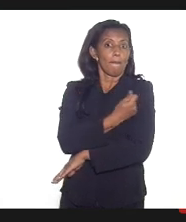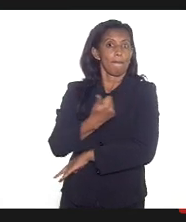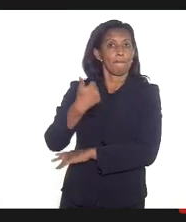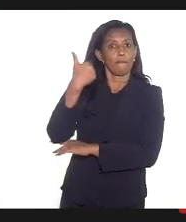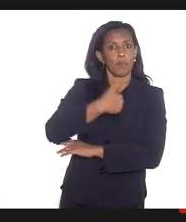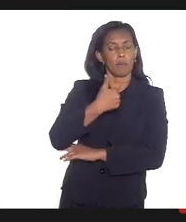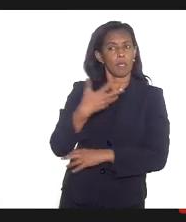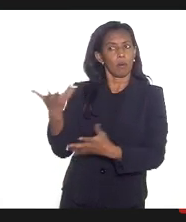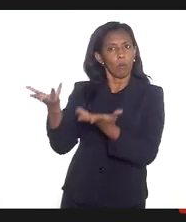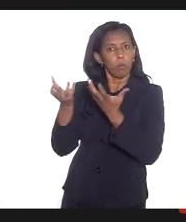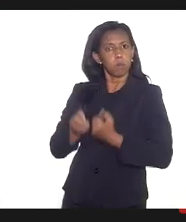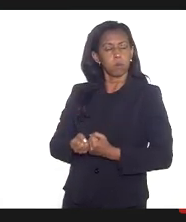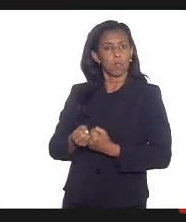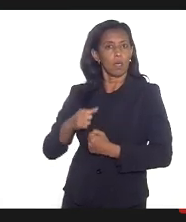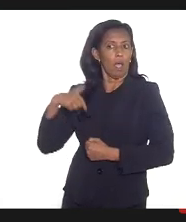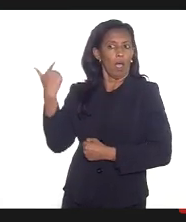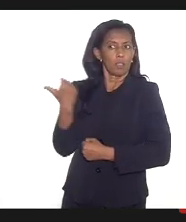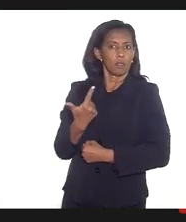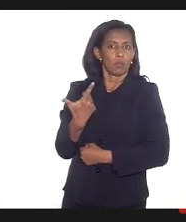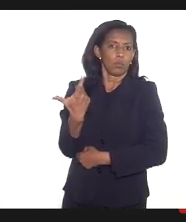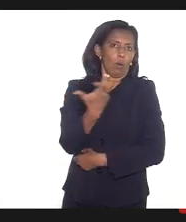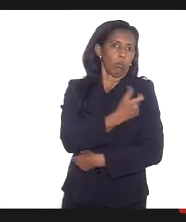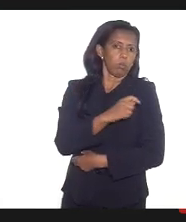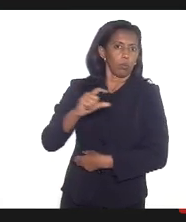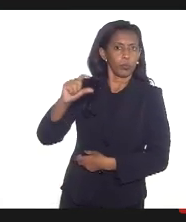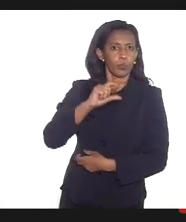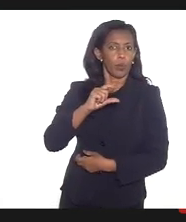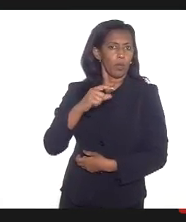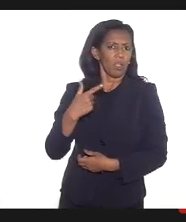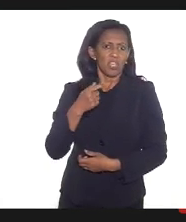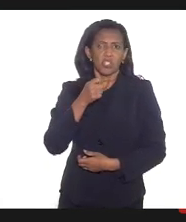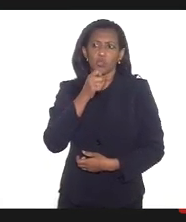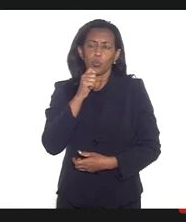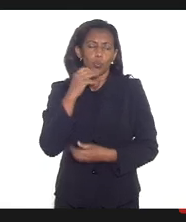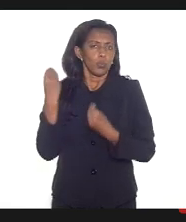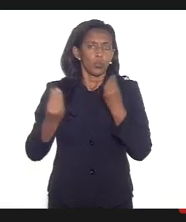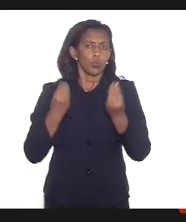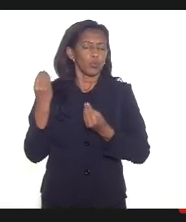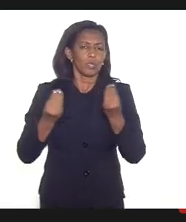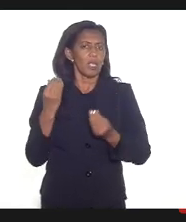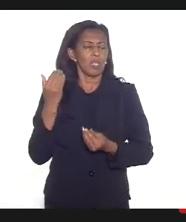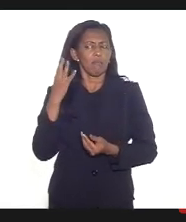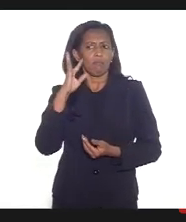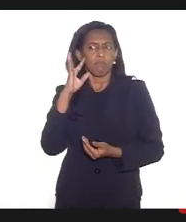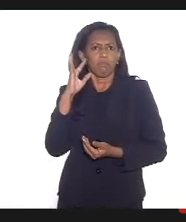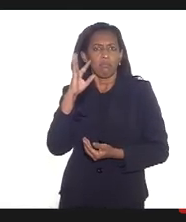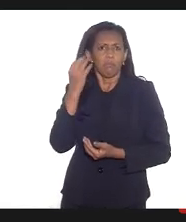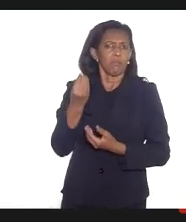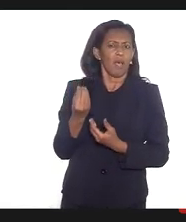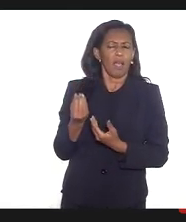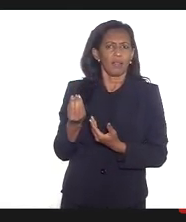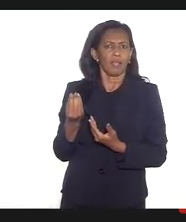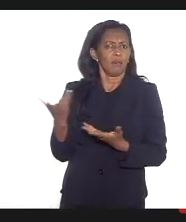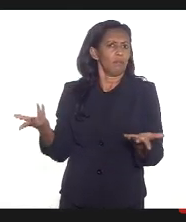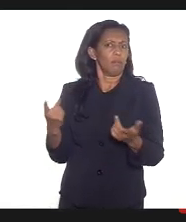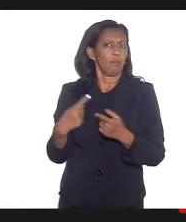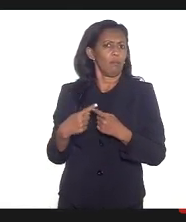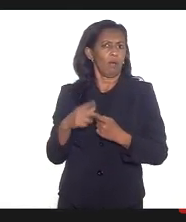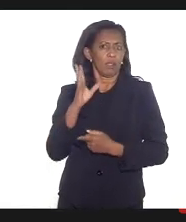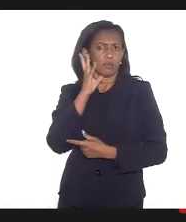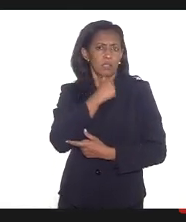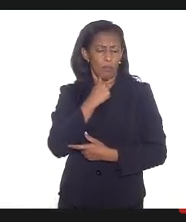para receber a segunda dose a gente não tem um precedente em evidência para essa recomendação